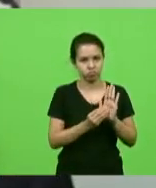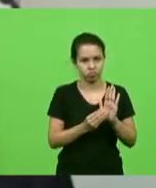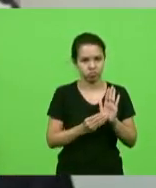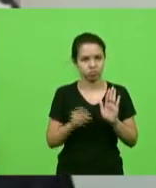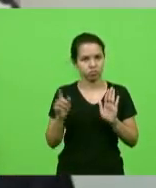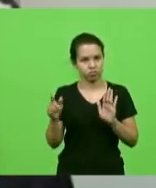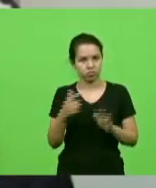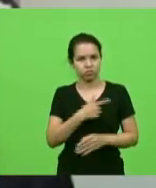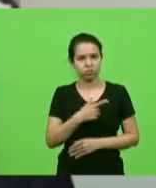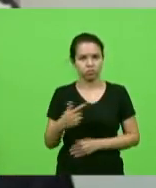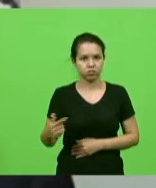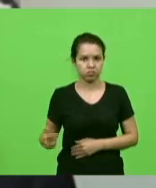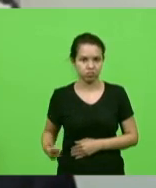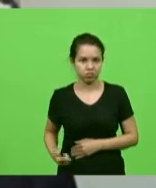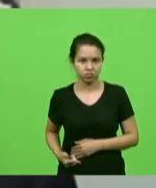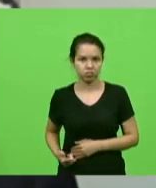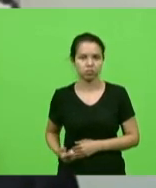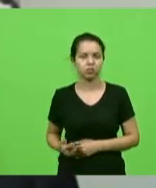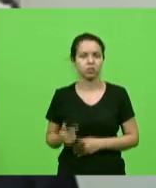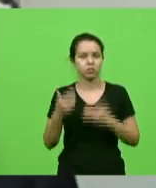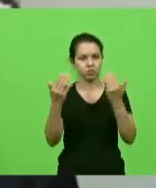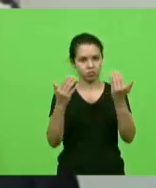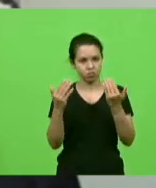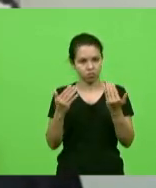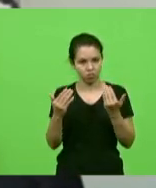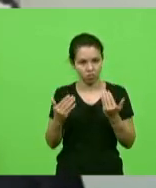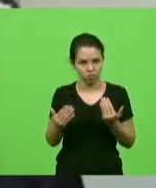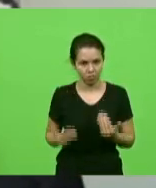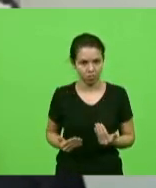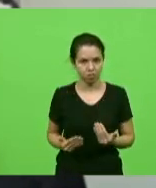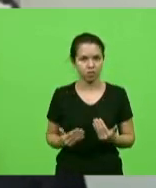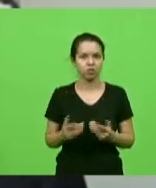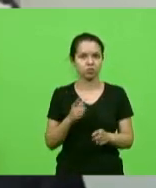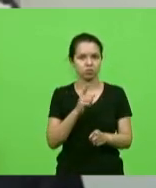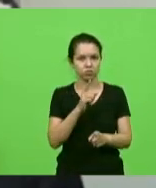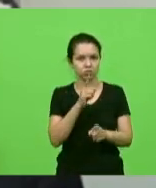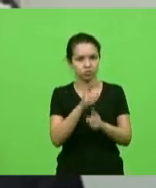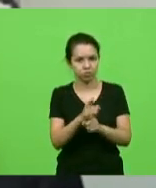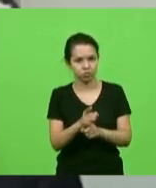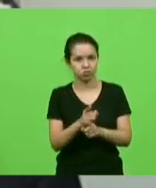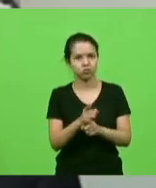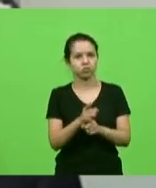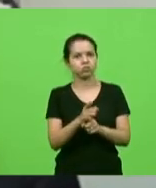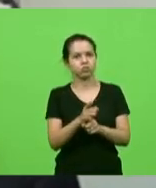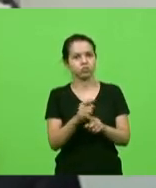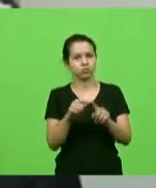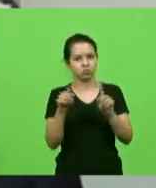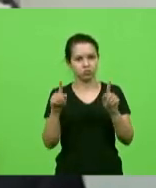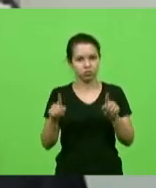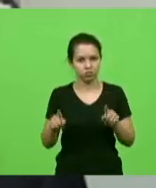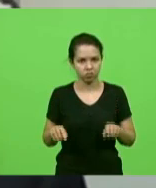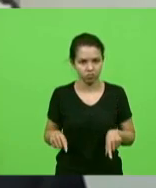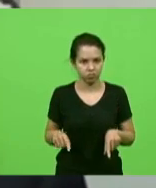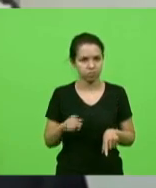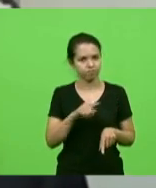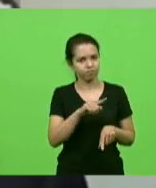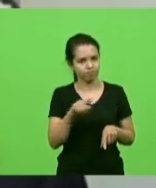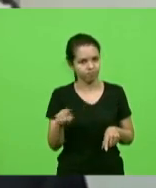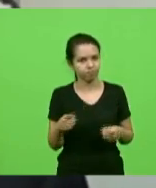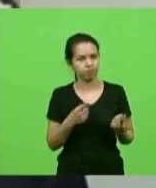visando a instalação de procedimento de apuração de eventual responsabilização de Agentes que tem um atentado